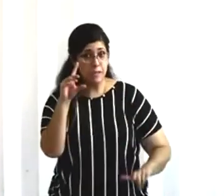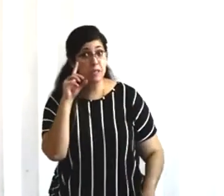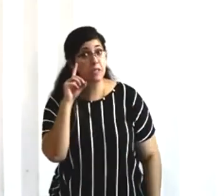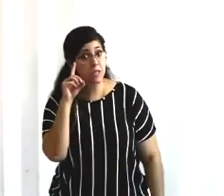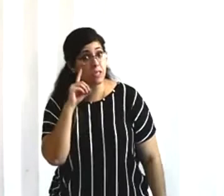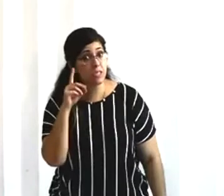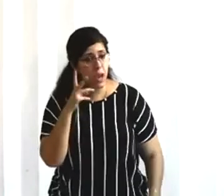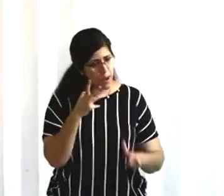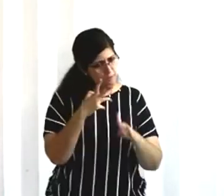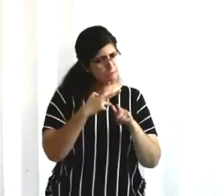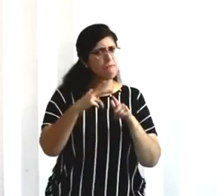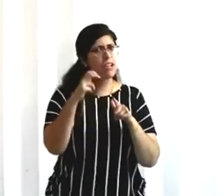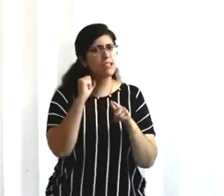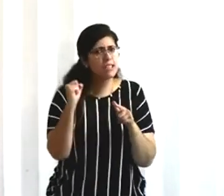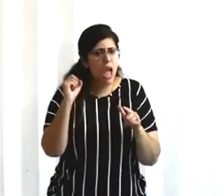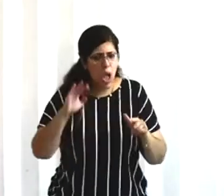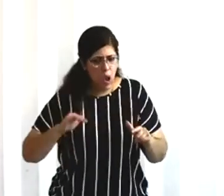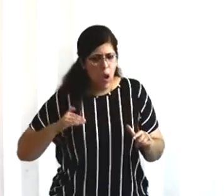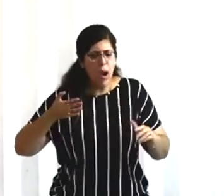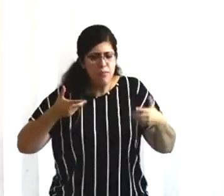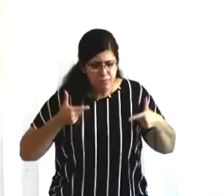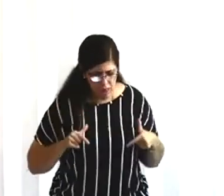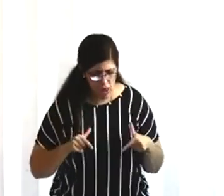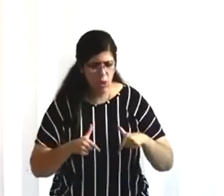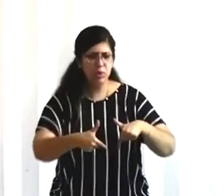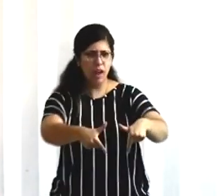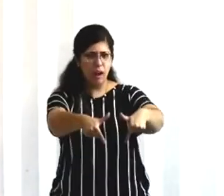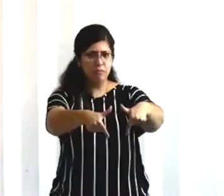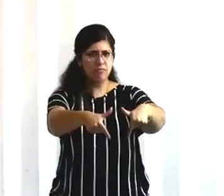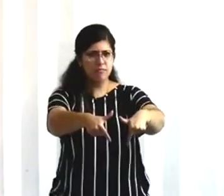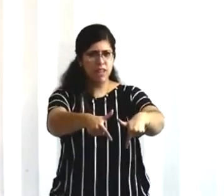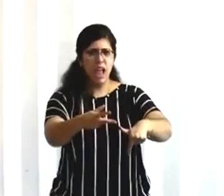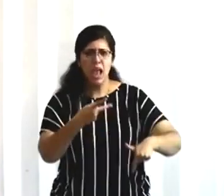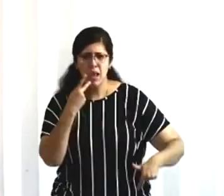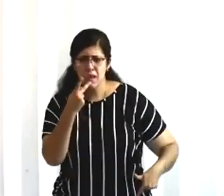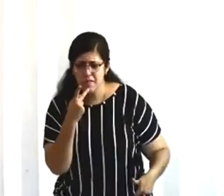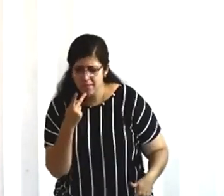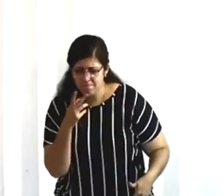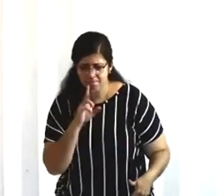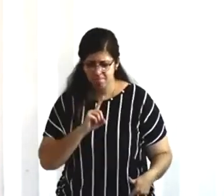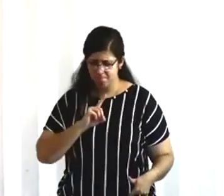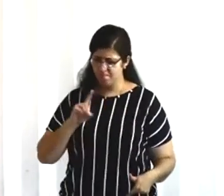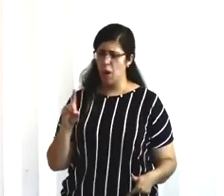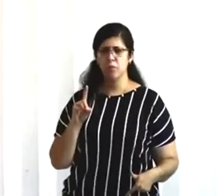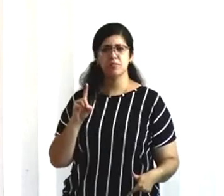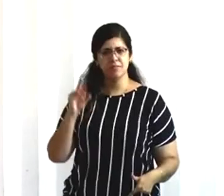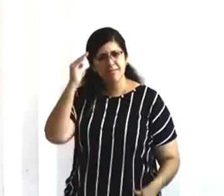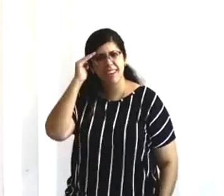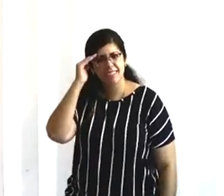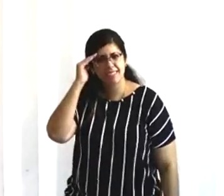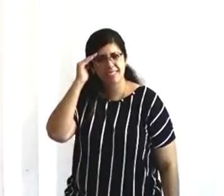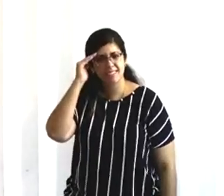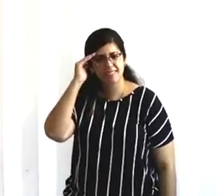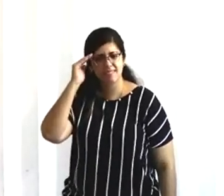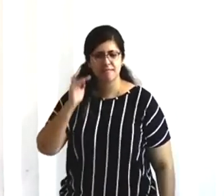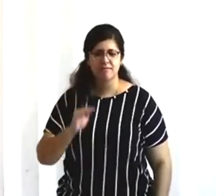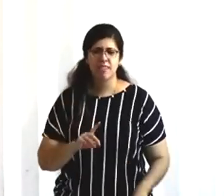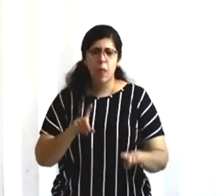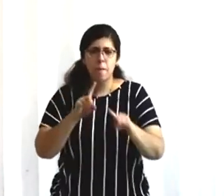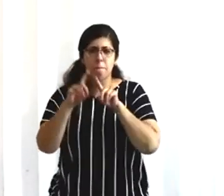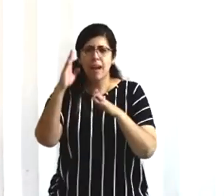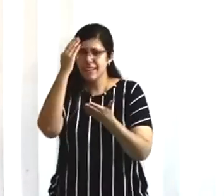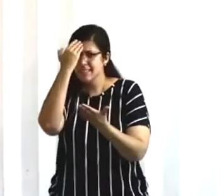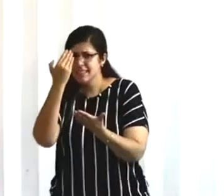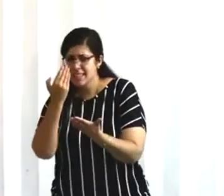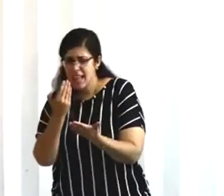quando nós lutamos contra os nossos pecados. Por quê? Porque nós não estamos mais em nós mesmos, mas nós estamos em Cristo